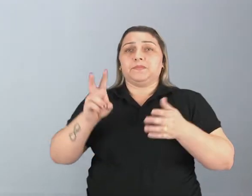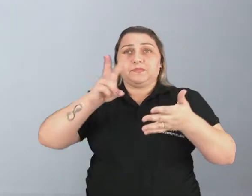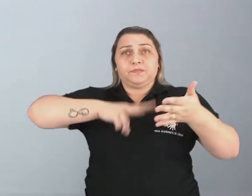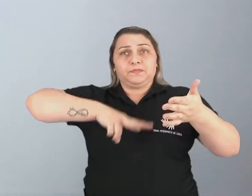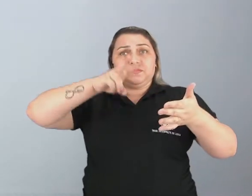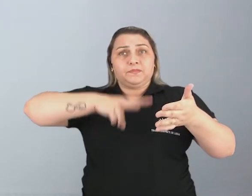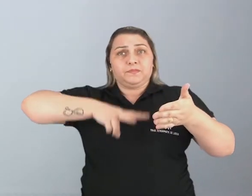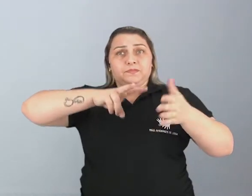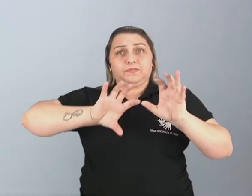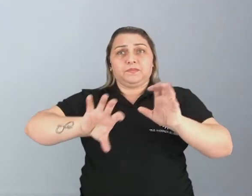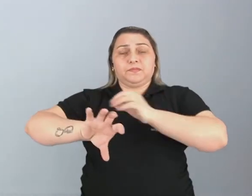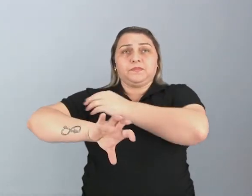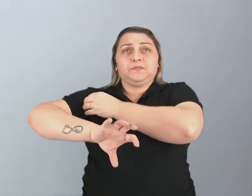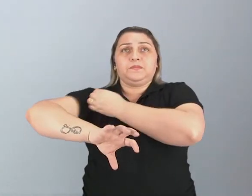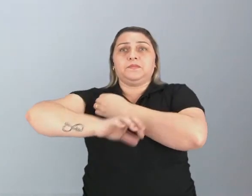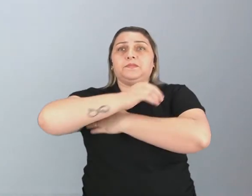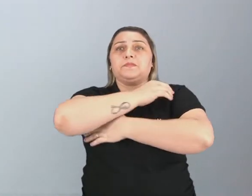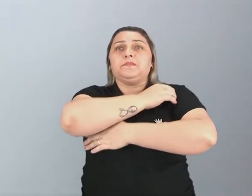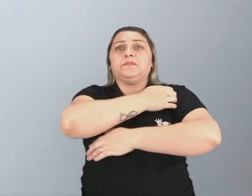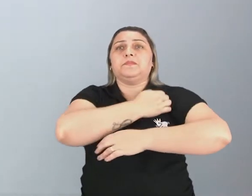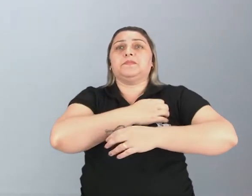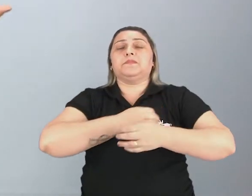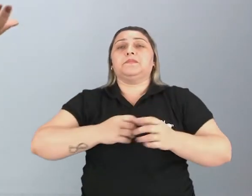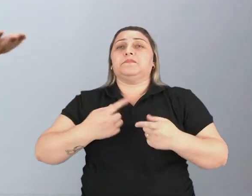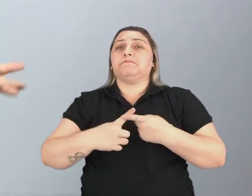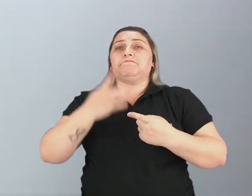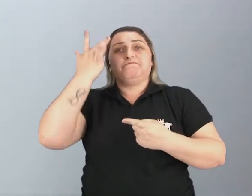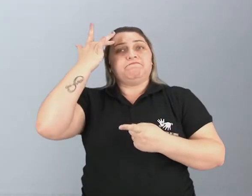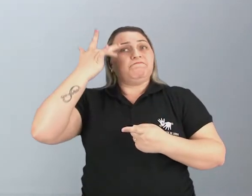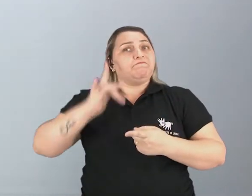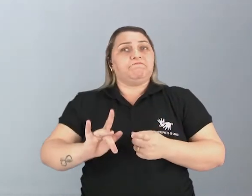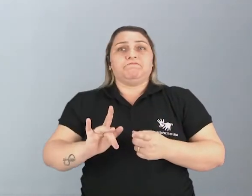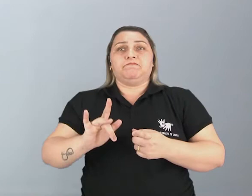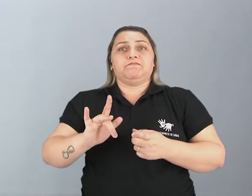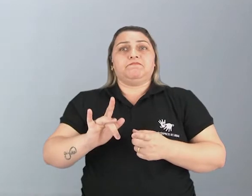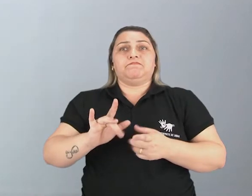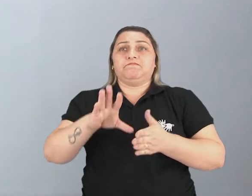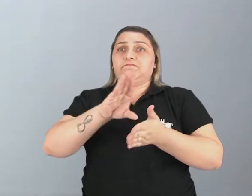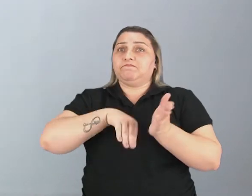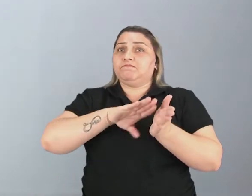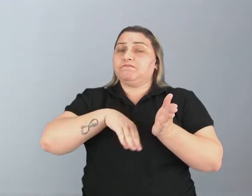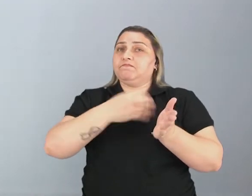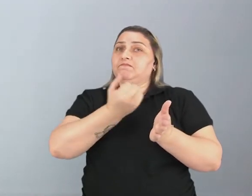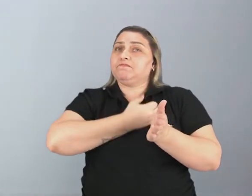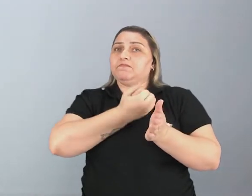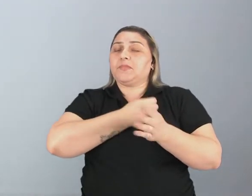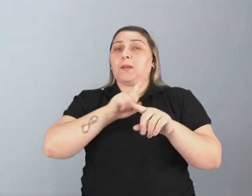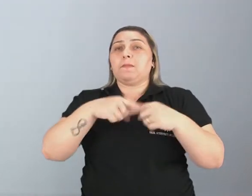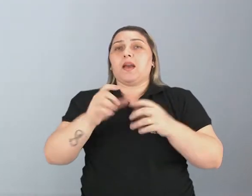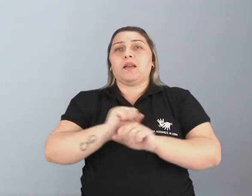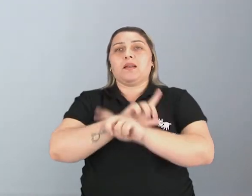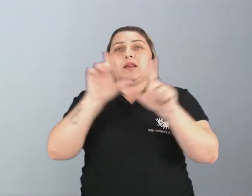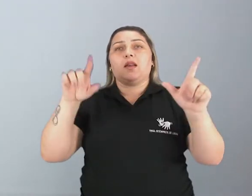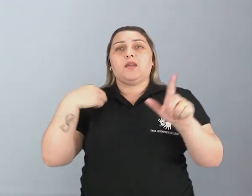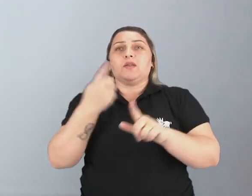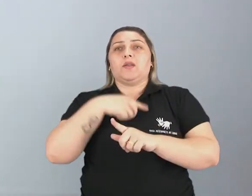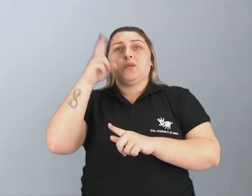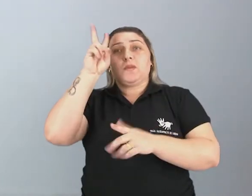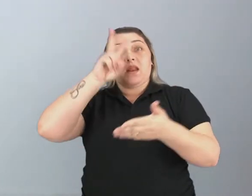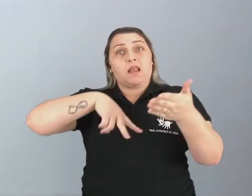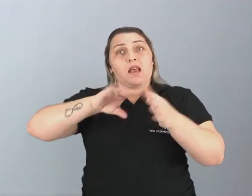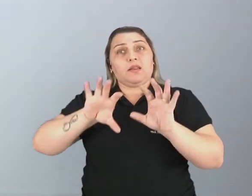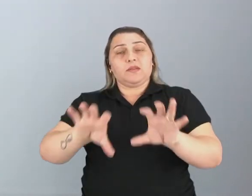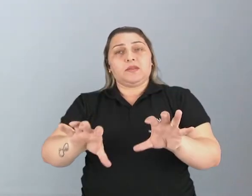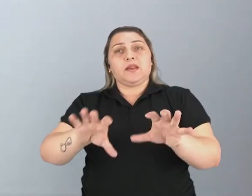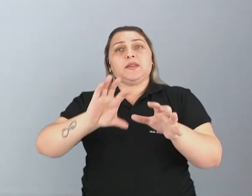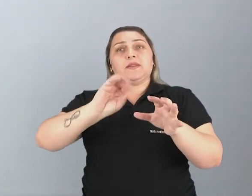lendo dessa forma, porque eu ainda não te dei como se lê esses números, né? Mas é claro que a gente não lê dessa forma. Eu estou